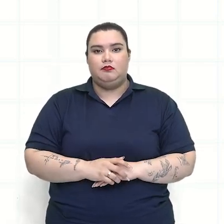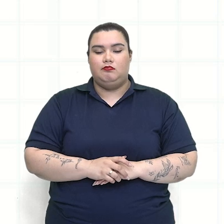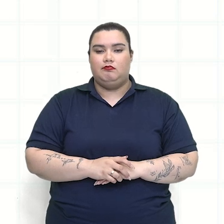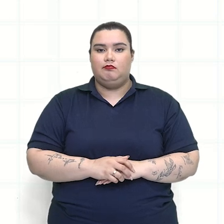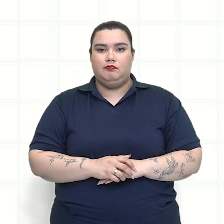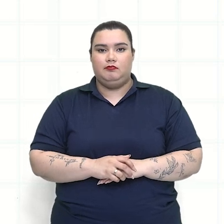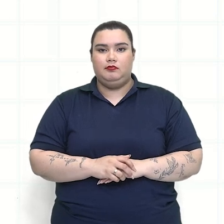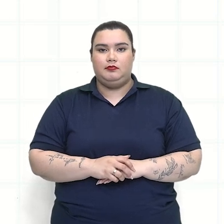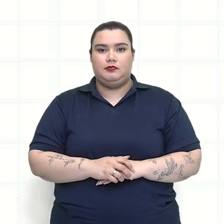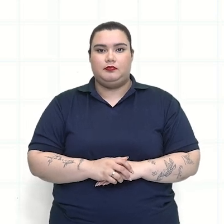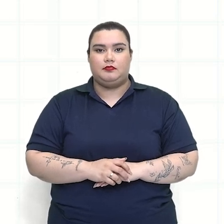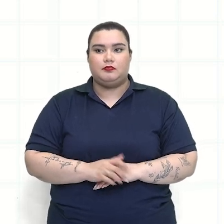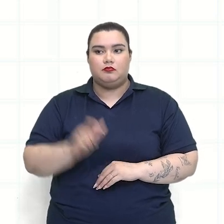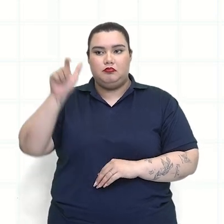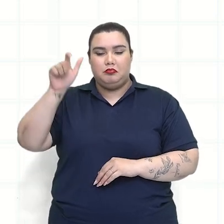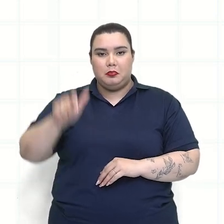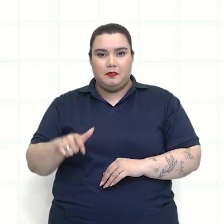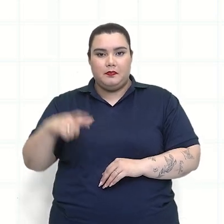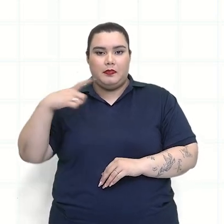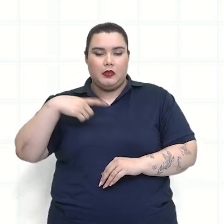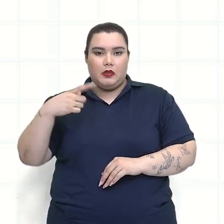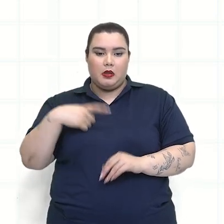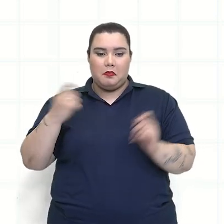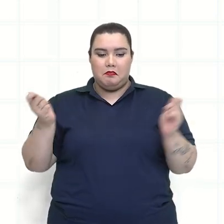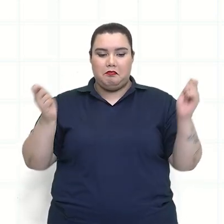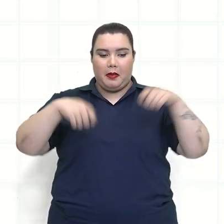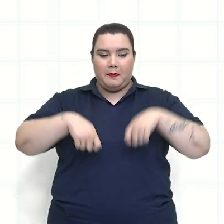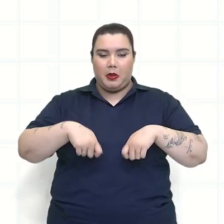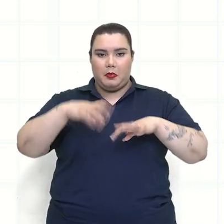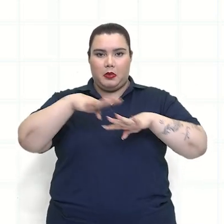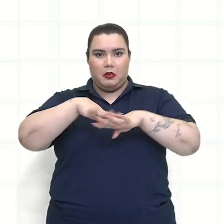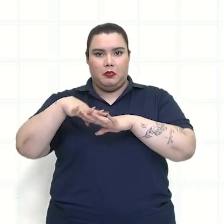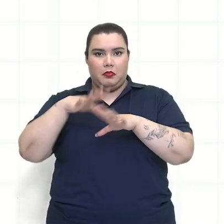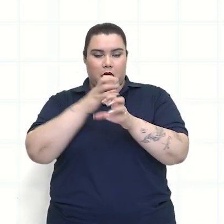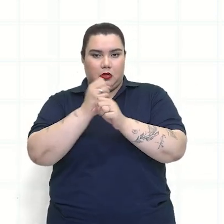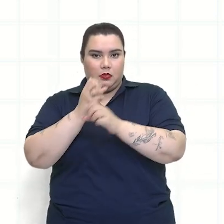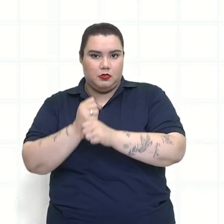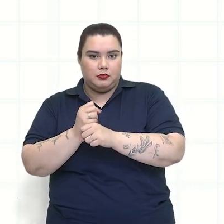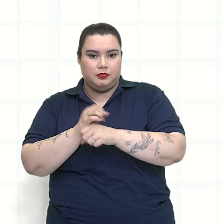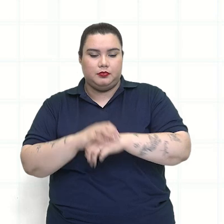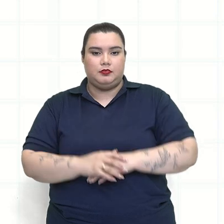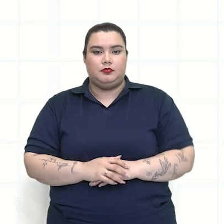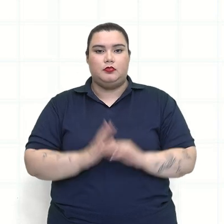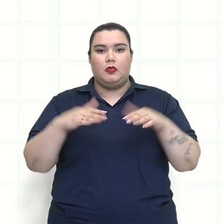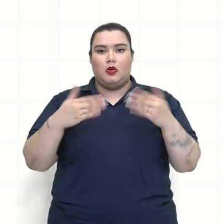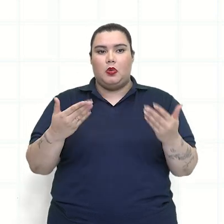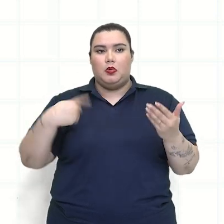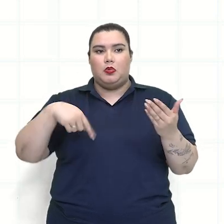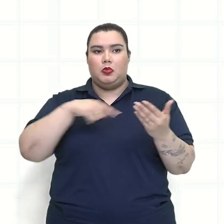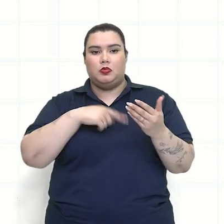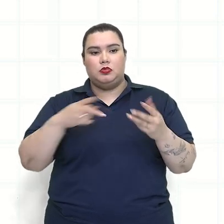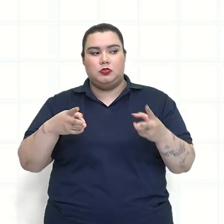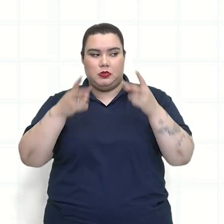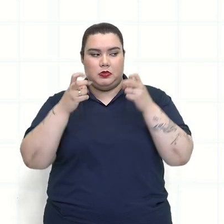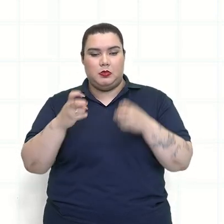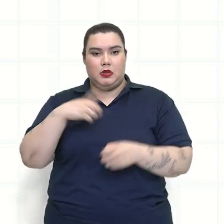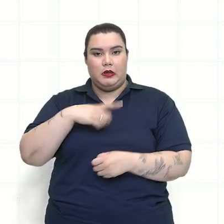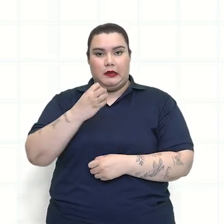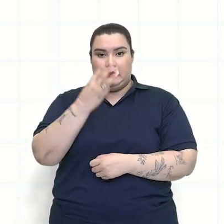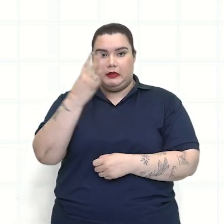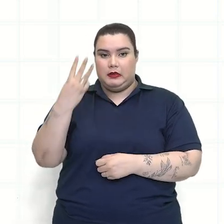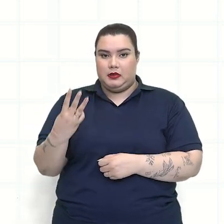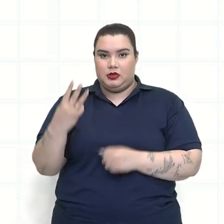ser ativo, né, nos cálculos de matemática. Então, nós vimos 3